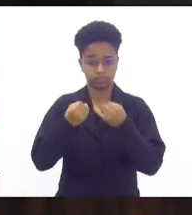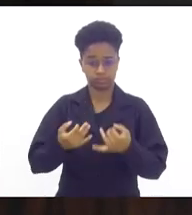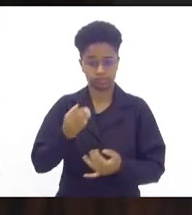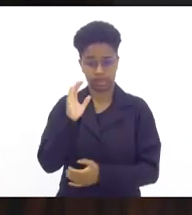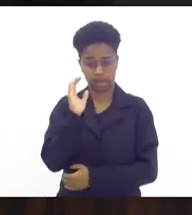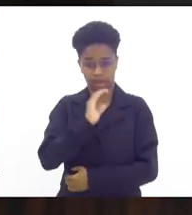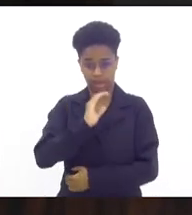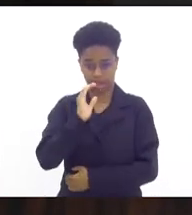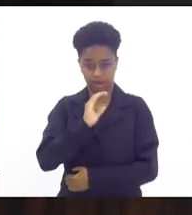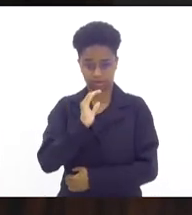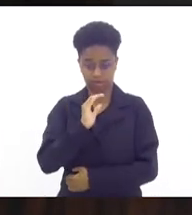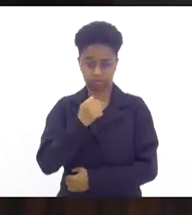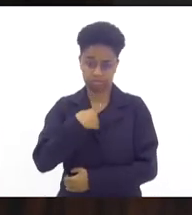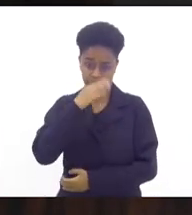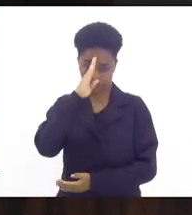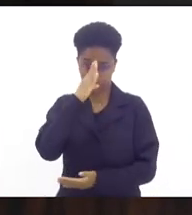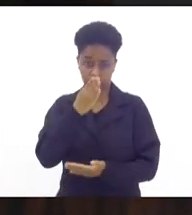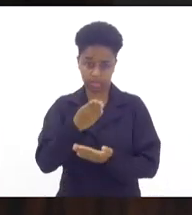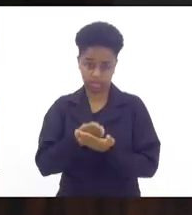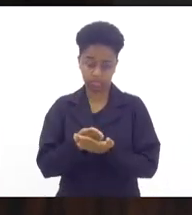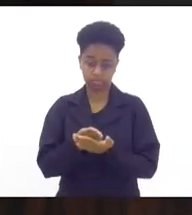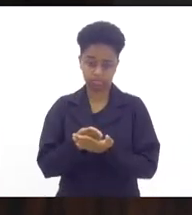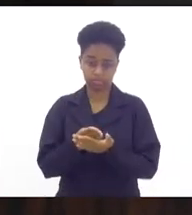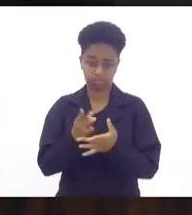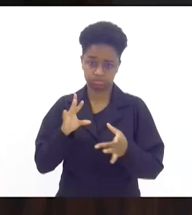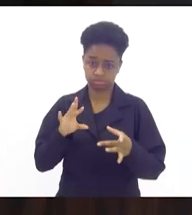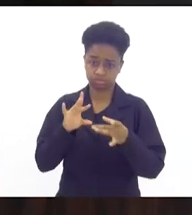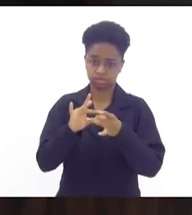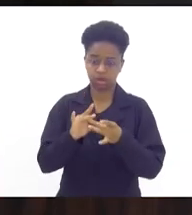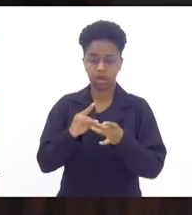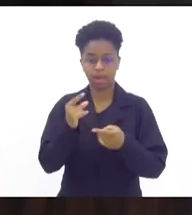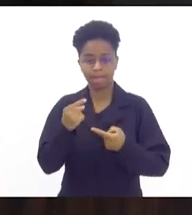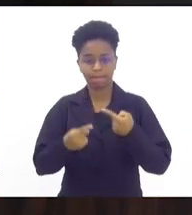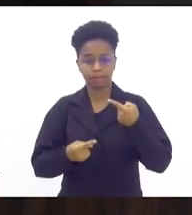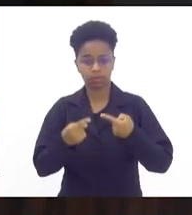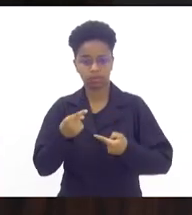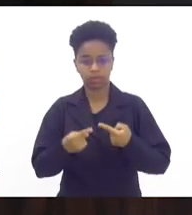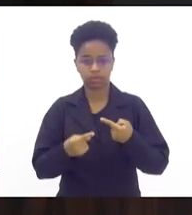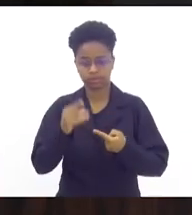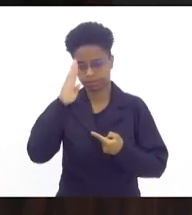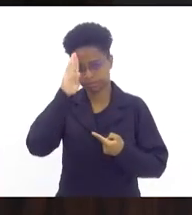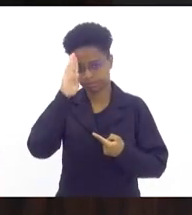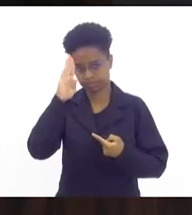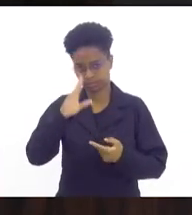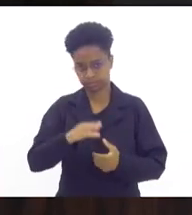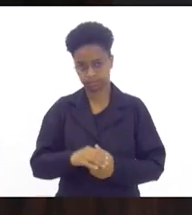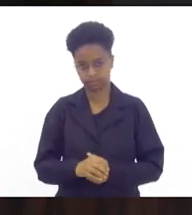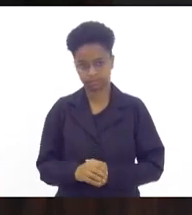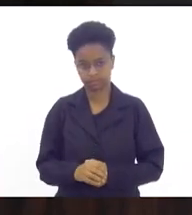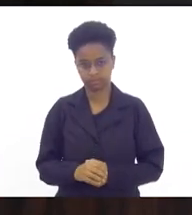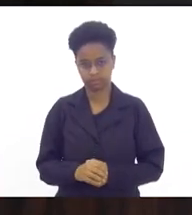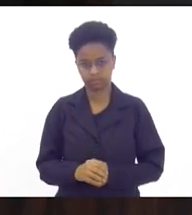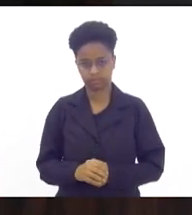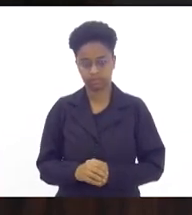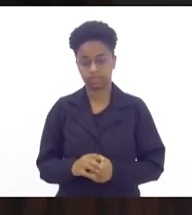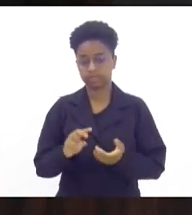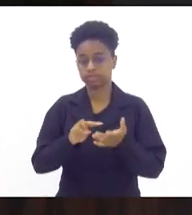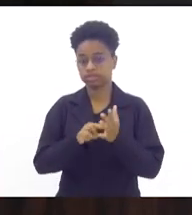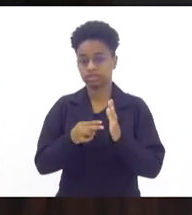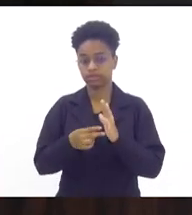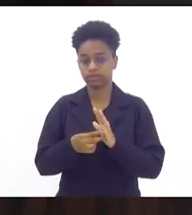acredito fazer parte política acima de tudo é investir na